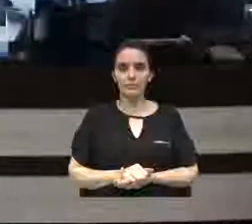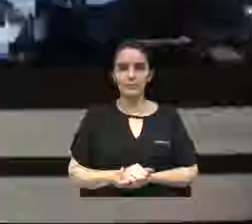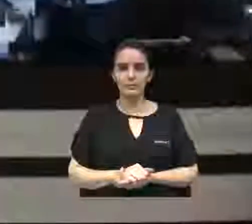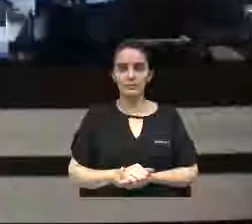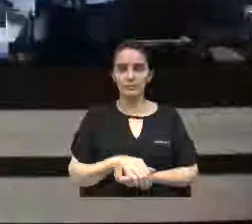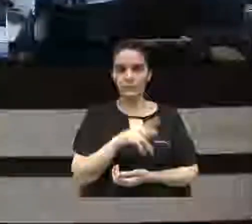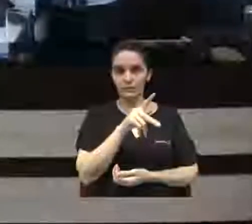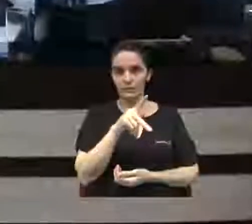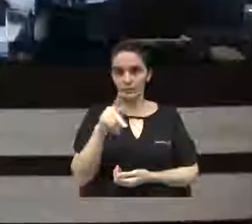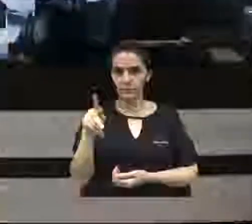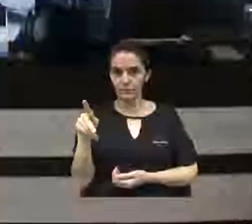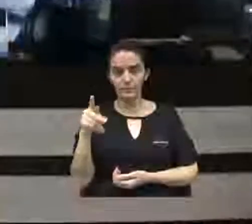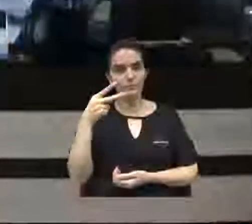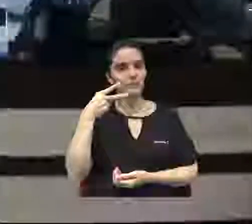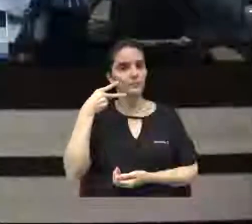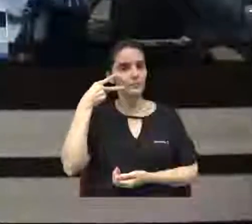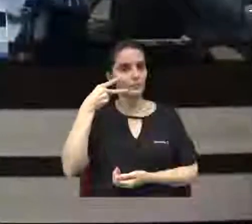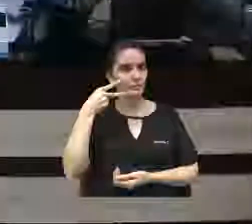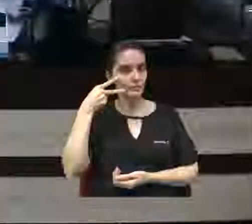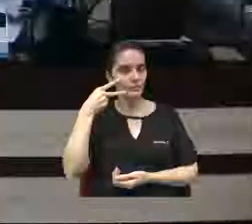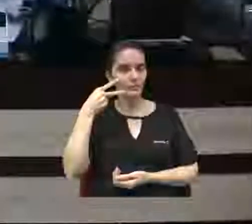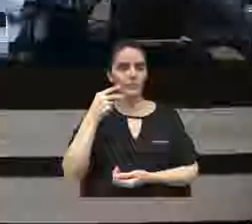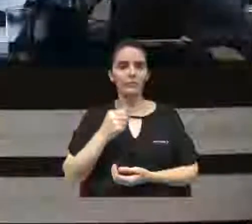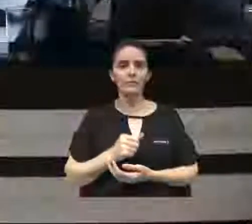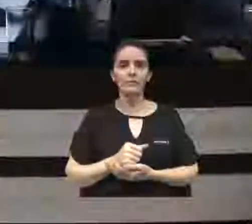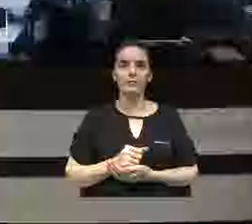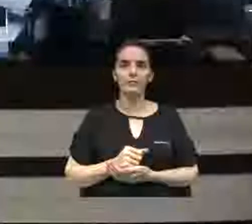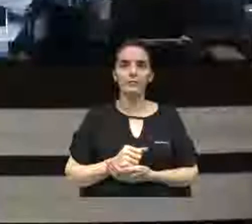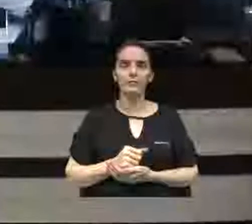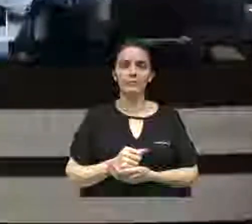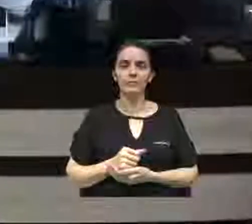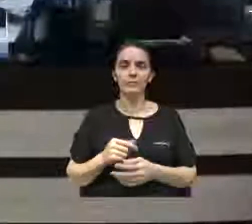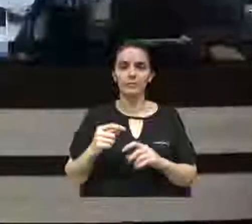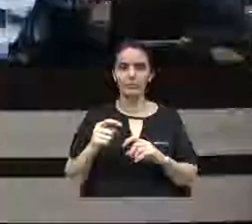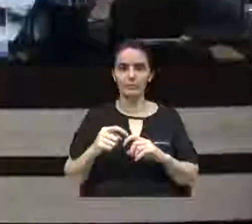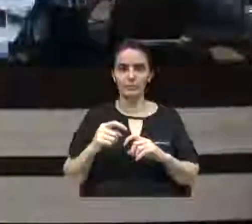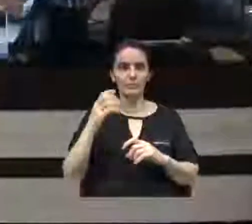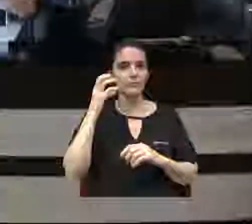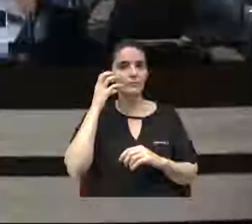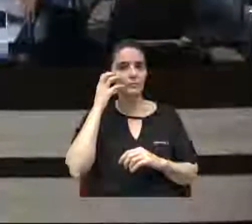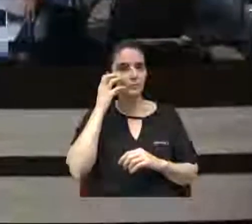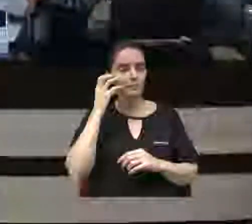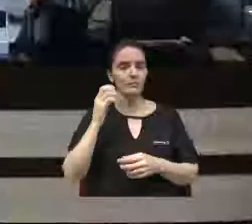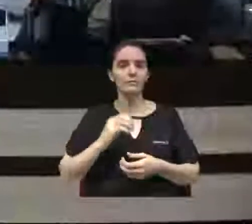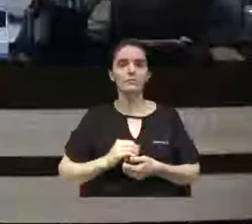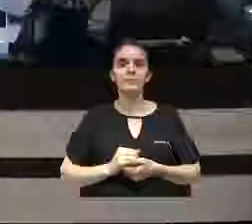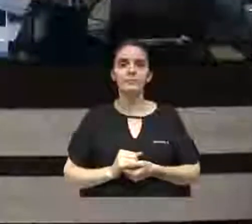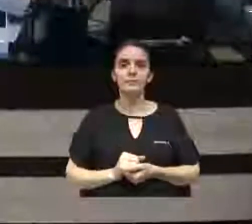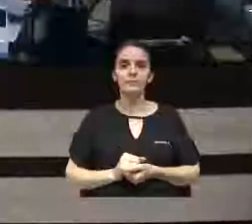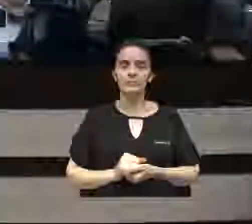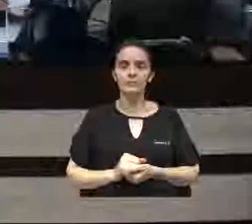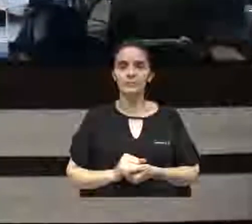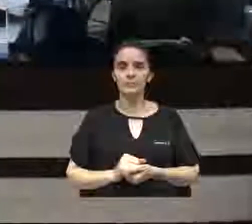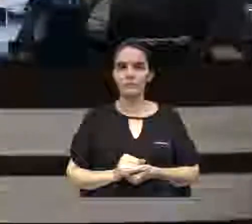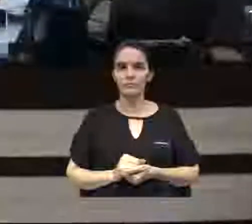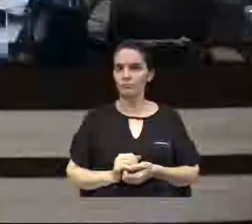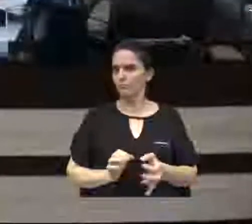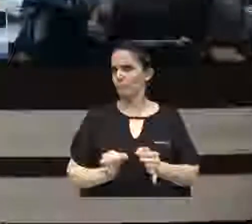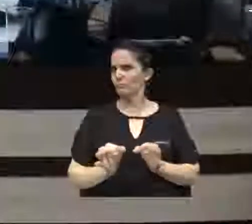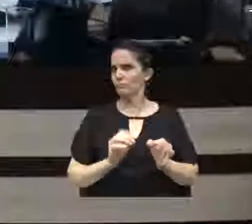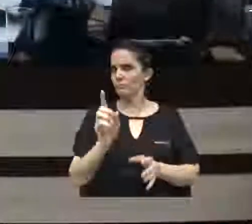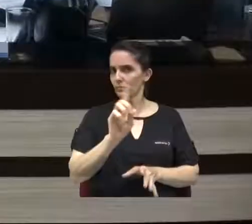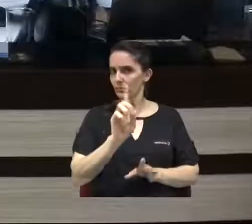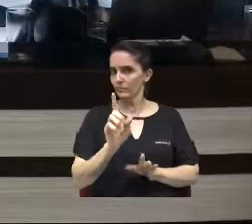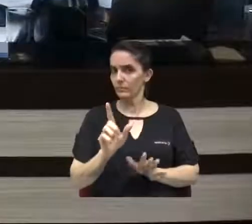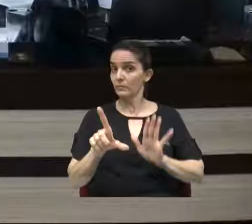Senhor presidente, nobres pares, levanto o doutor Marcelo para dizer que não é mais um projeto, é uma lei.